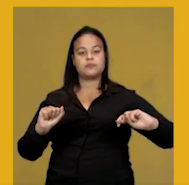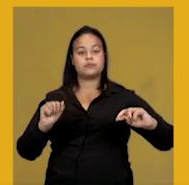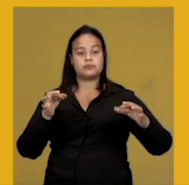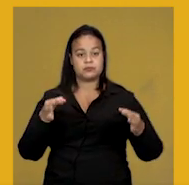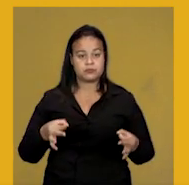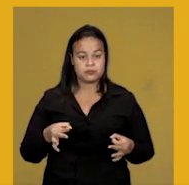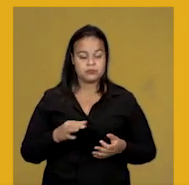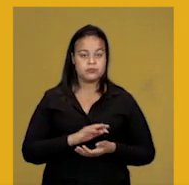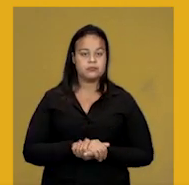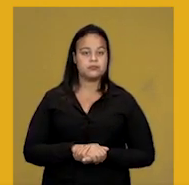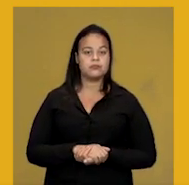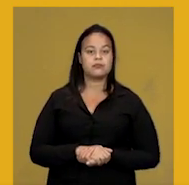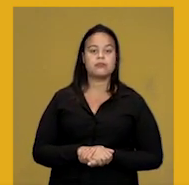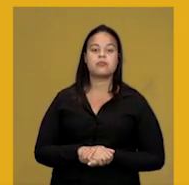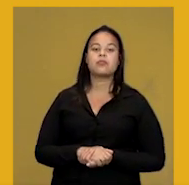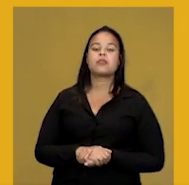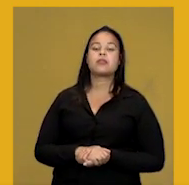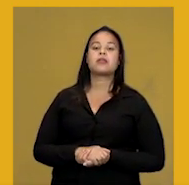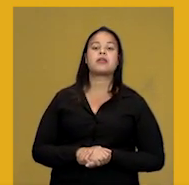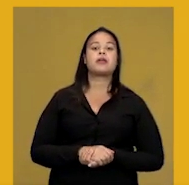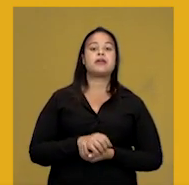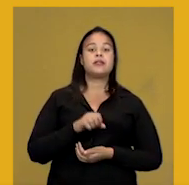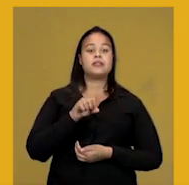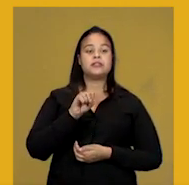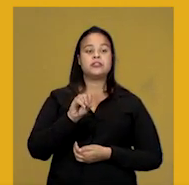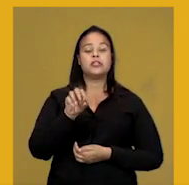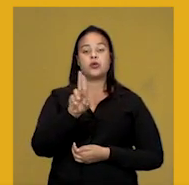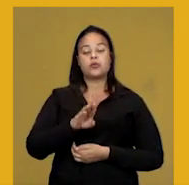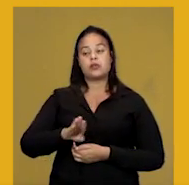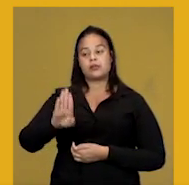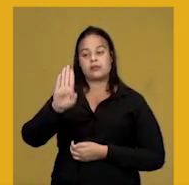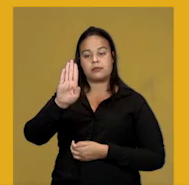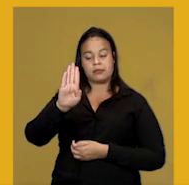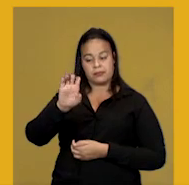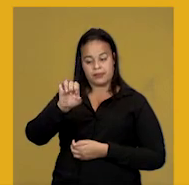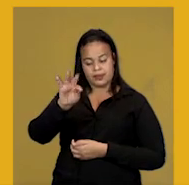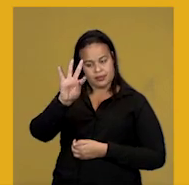Certo? E para beta? Para beta vai inverter essa situação.